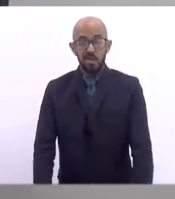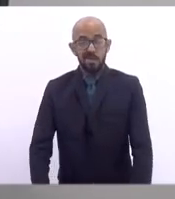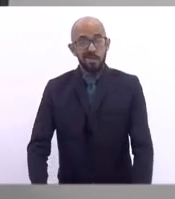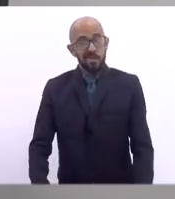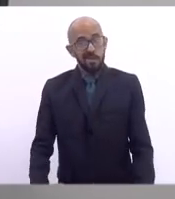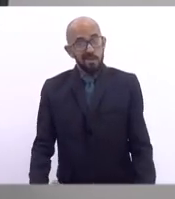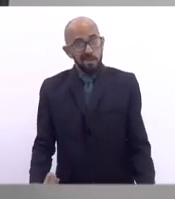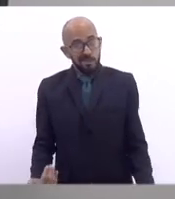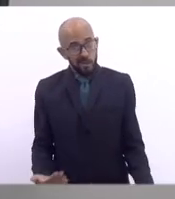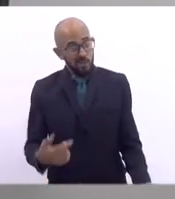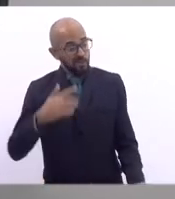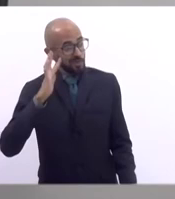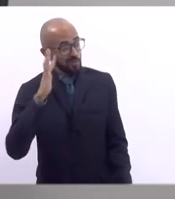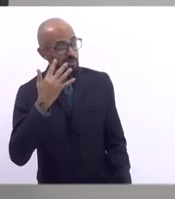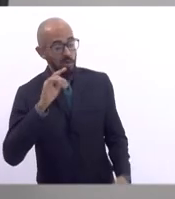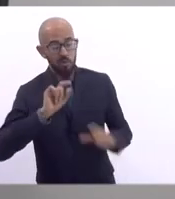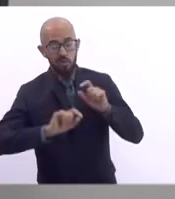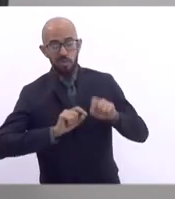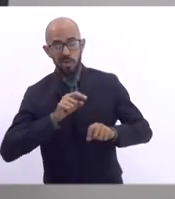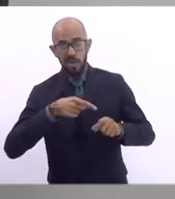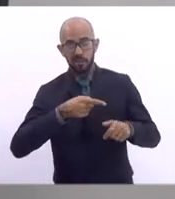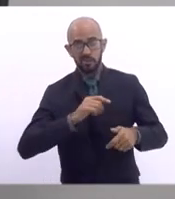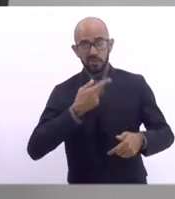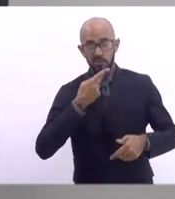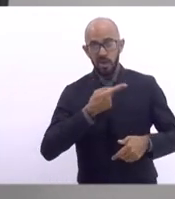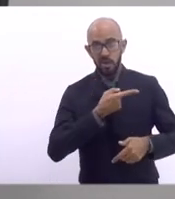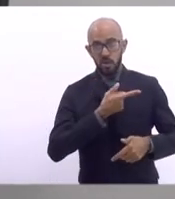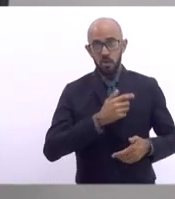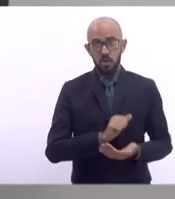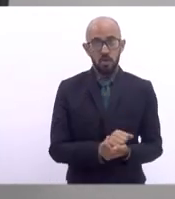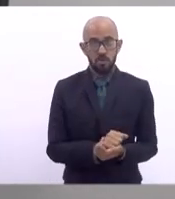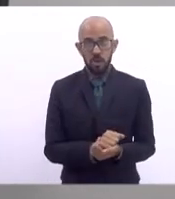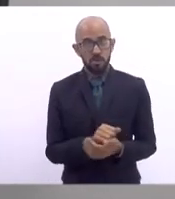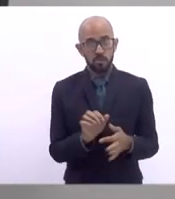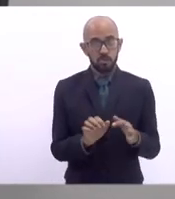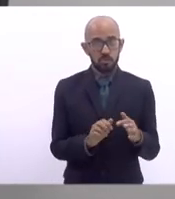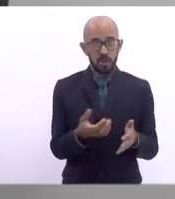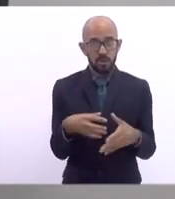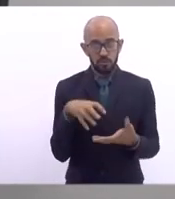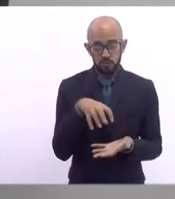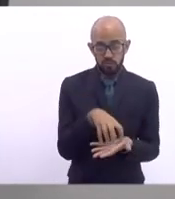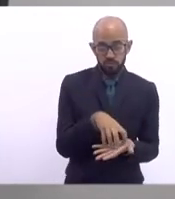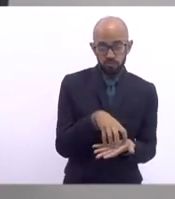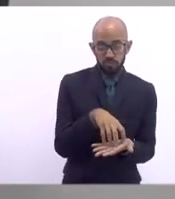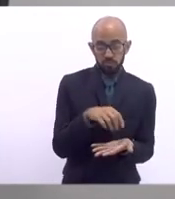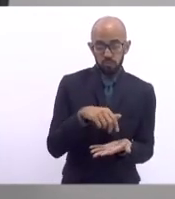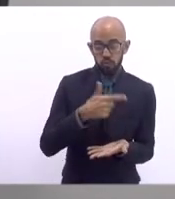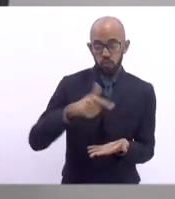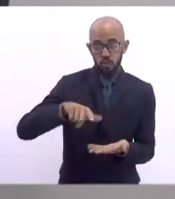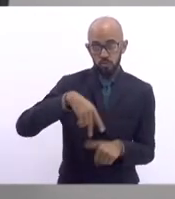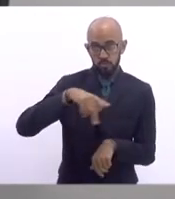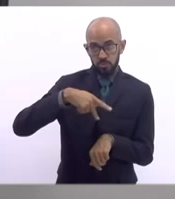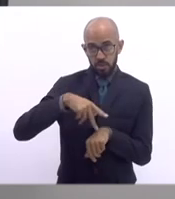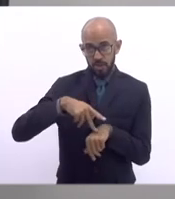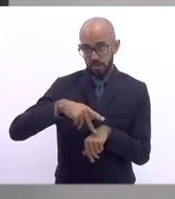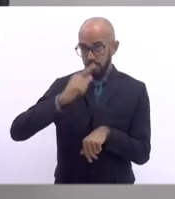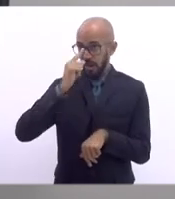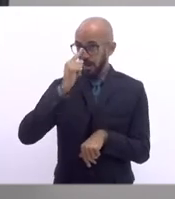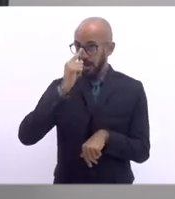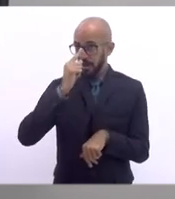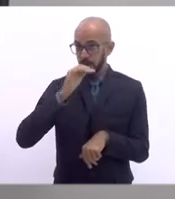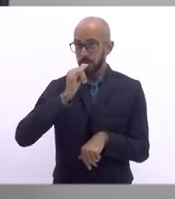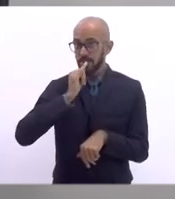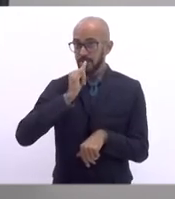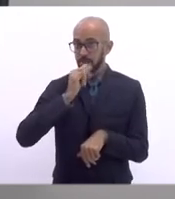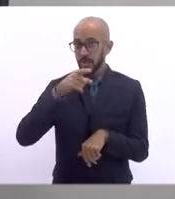a solução que foi dada pelos organismos internacionais a graça né a